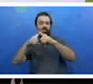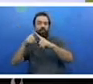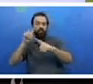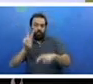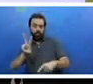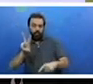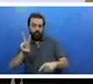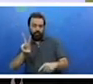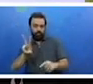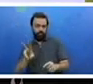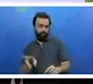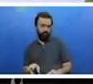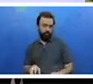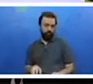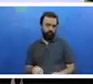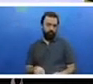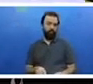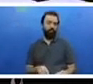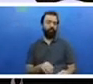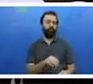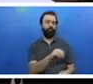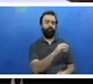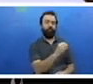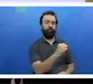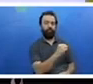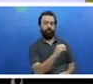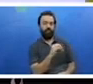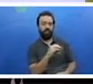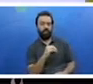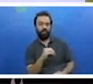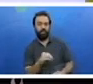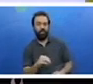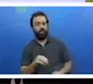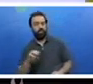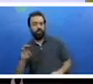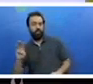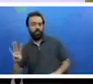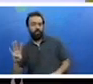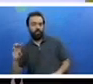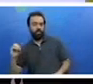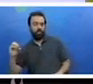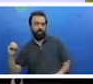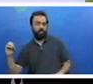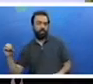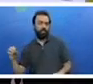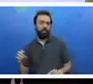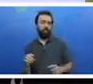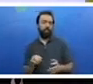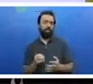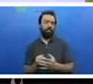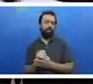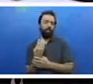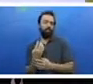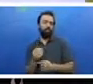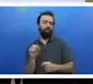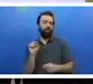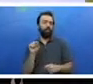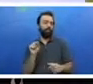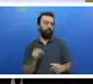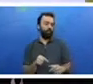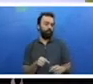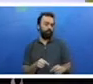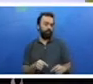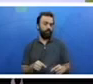2. De 800 para 400, ali ó, com o tempo necessário